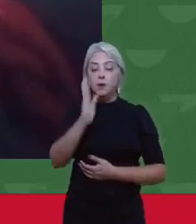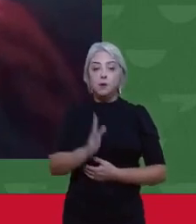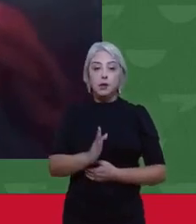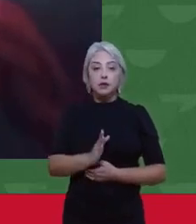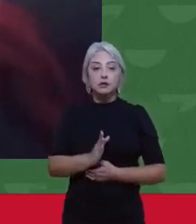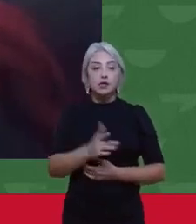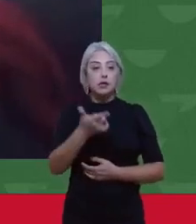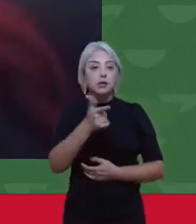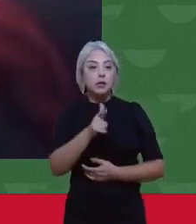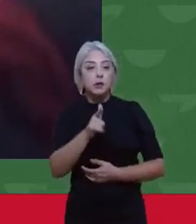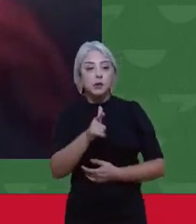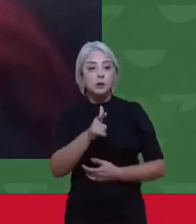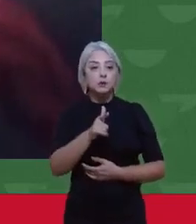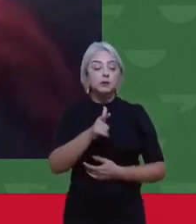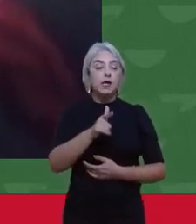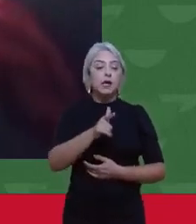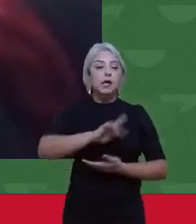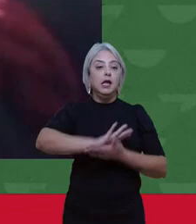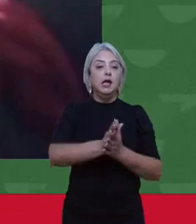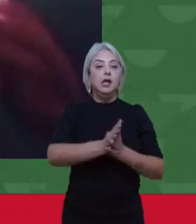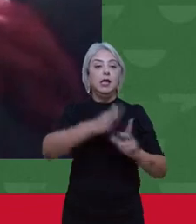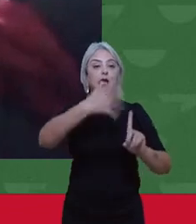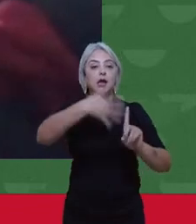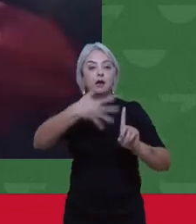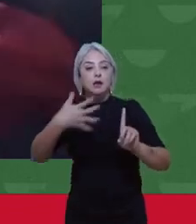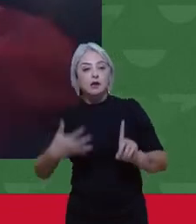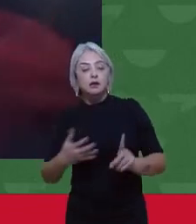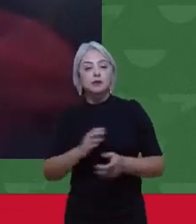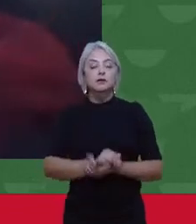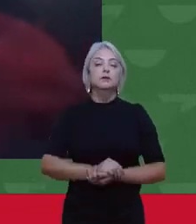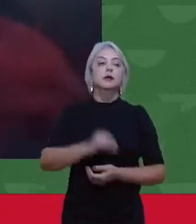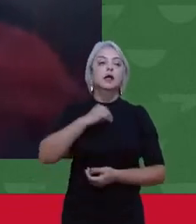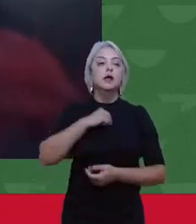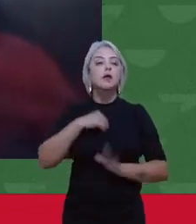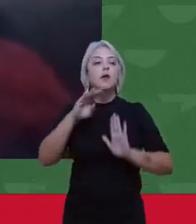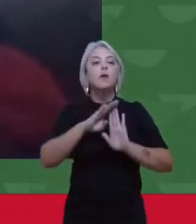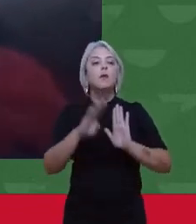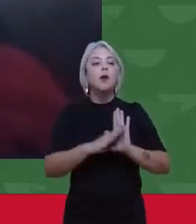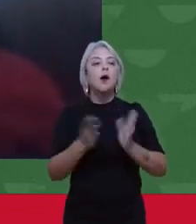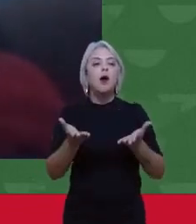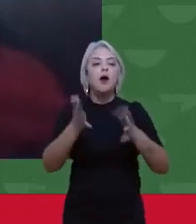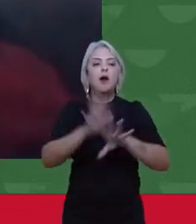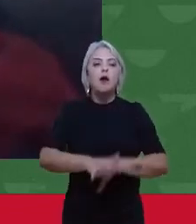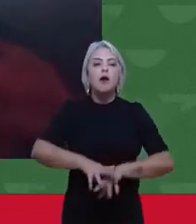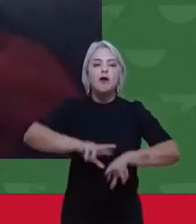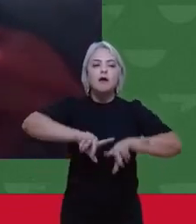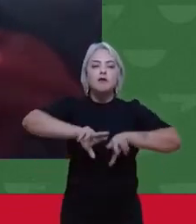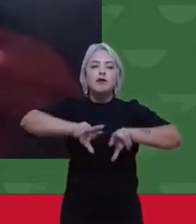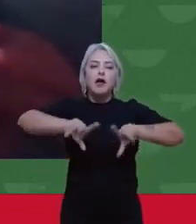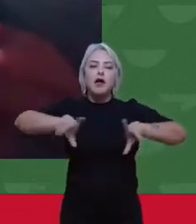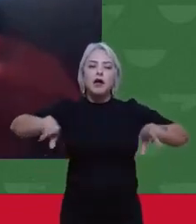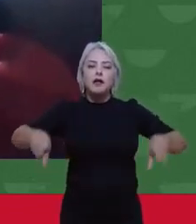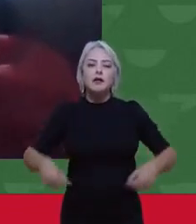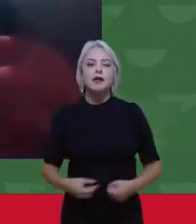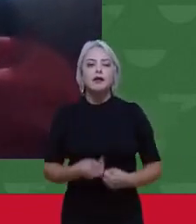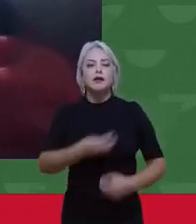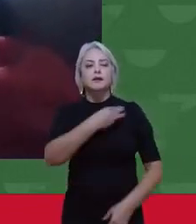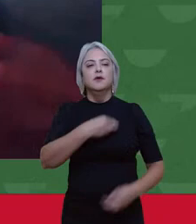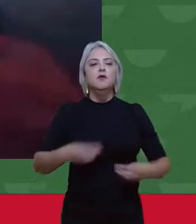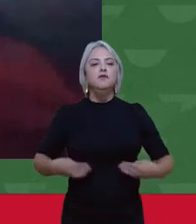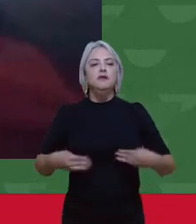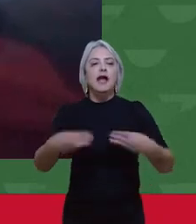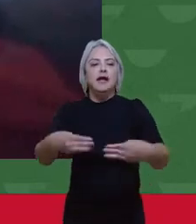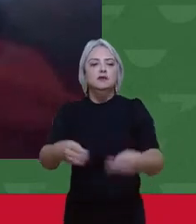sem homofobia. Então, fez um programa que integrou vários ministérios para a defesa de